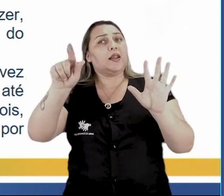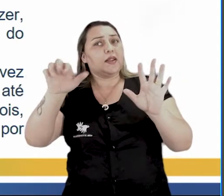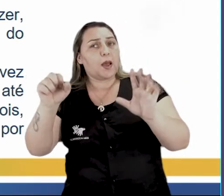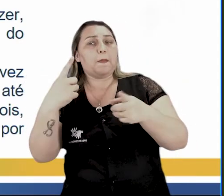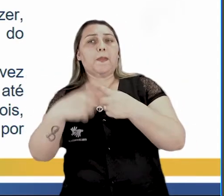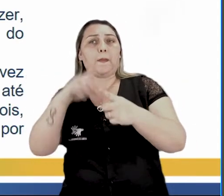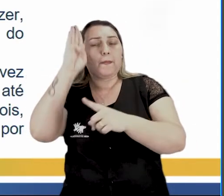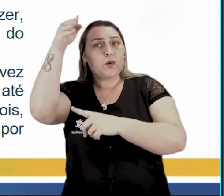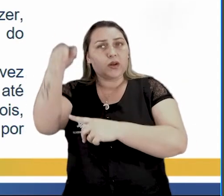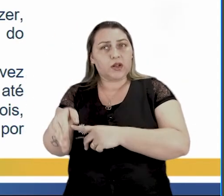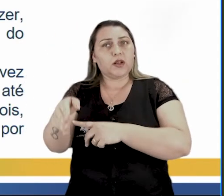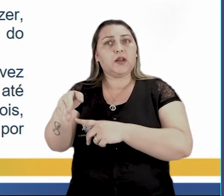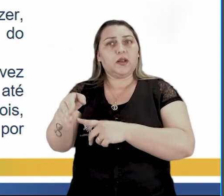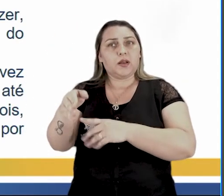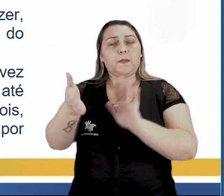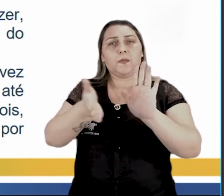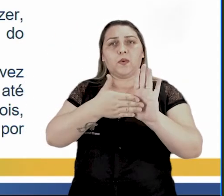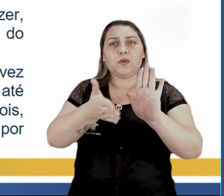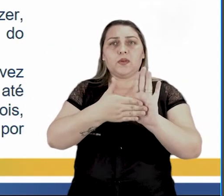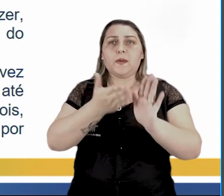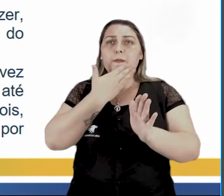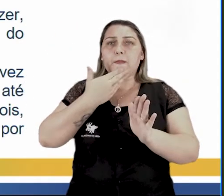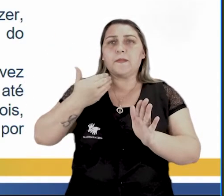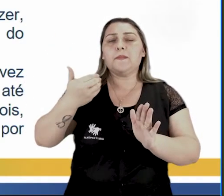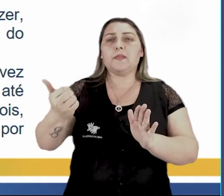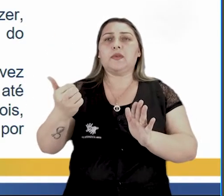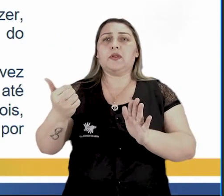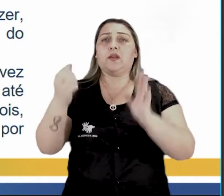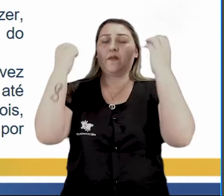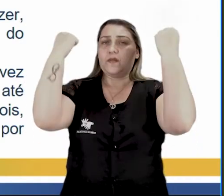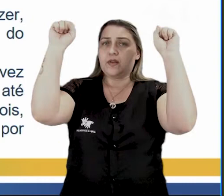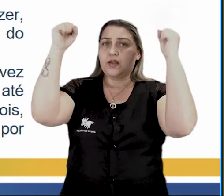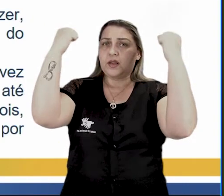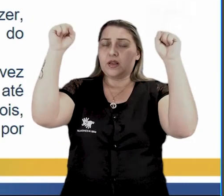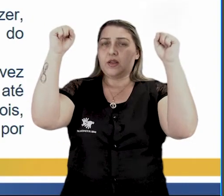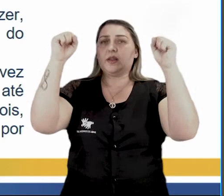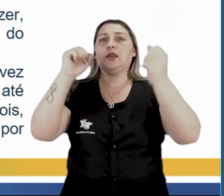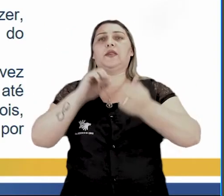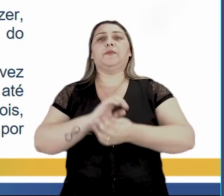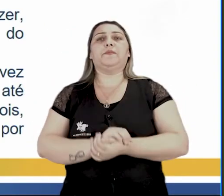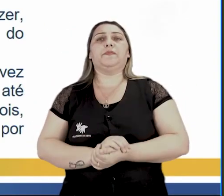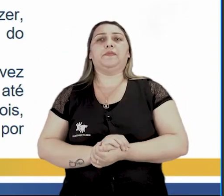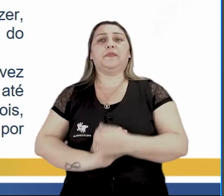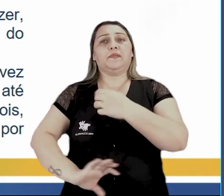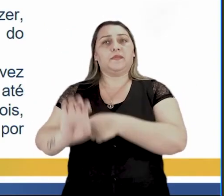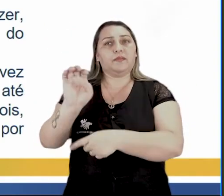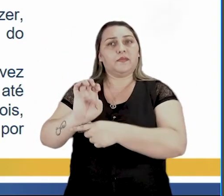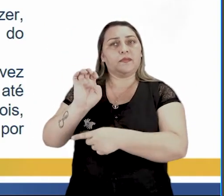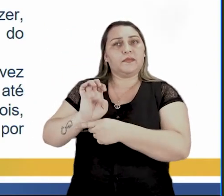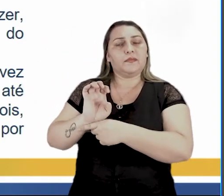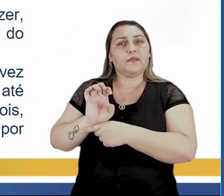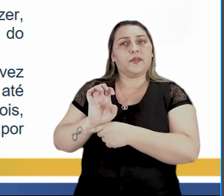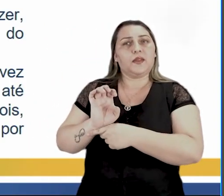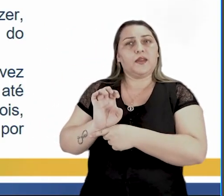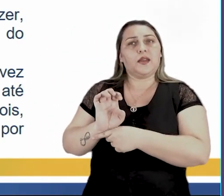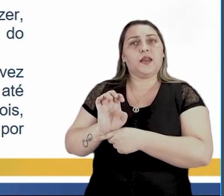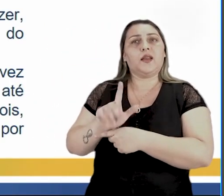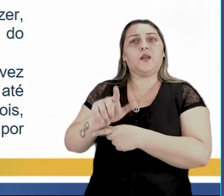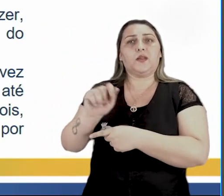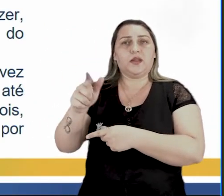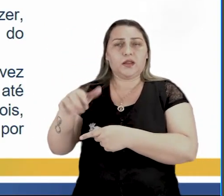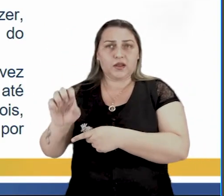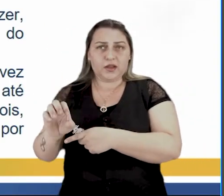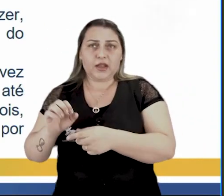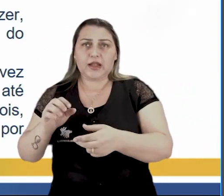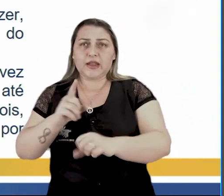porque prioritariamente proporcionam melhorias nas condições físicas do praticante. Alternativa E. Lazer e